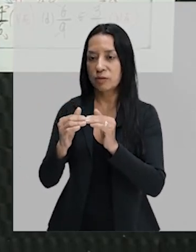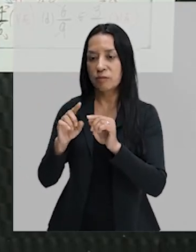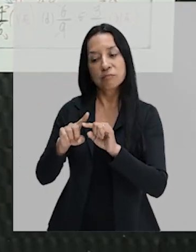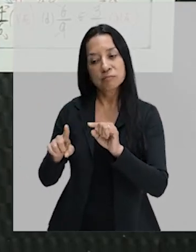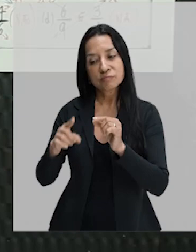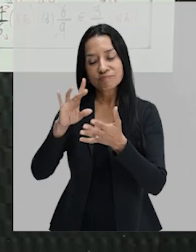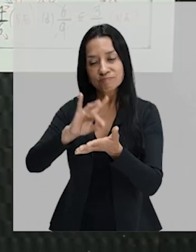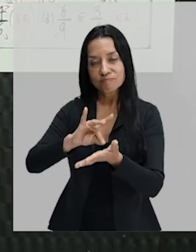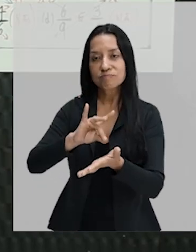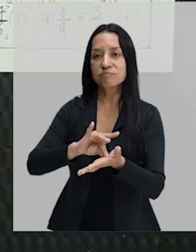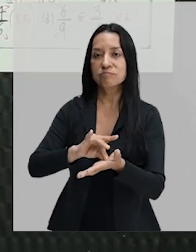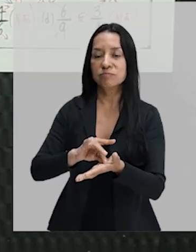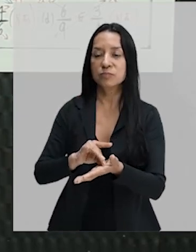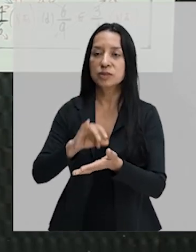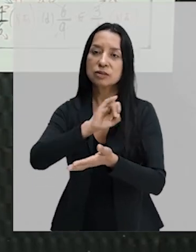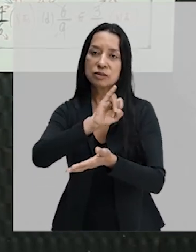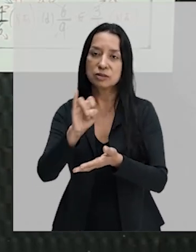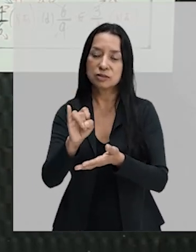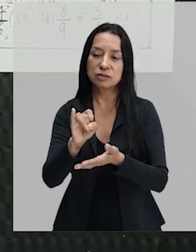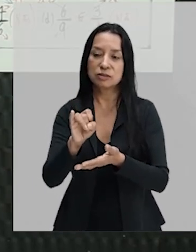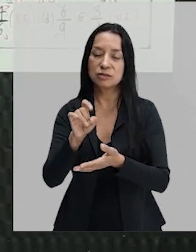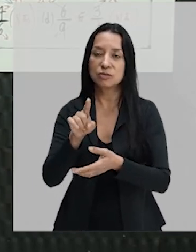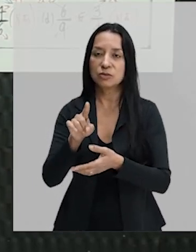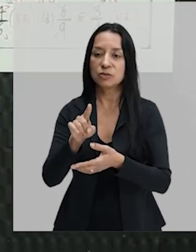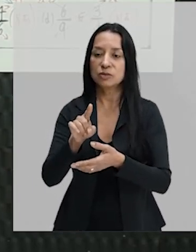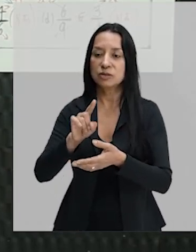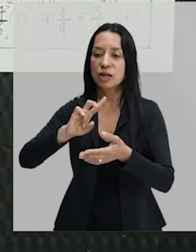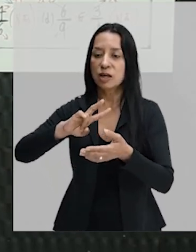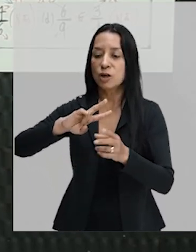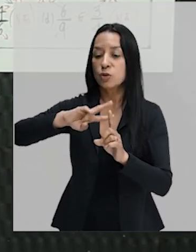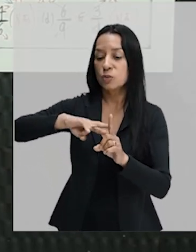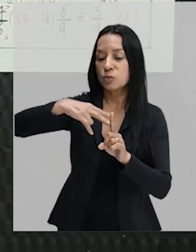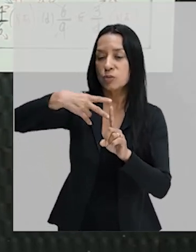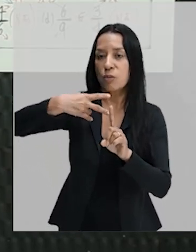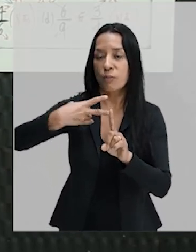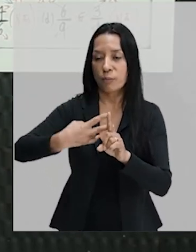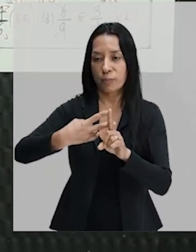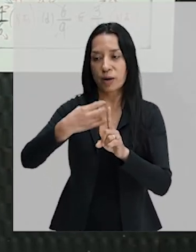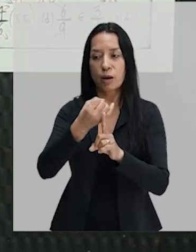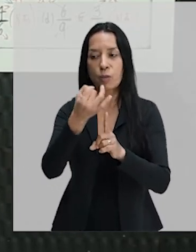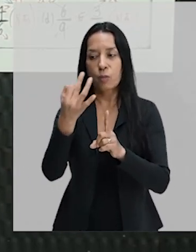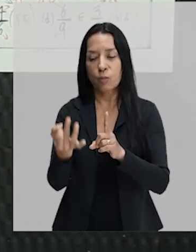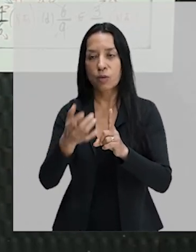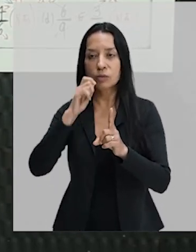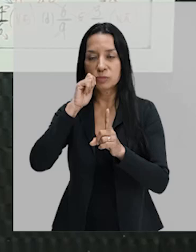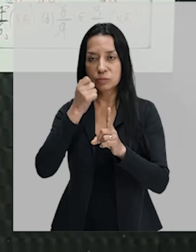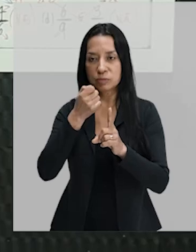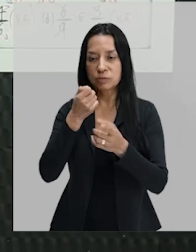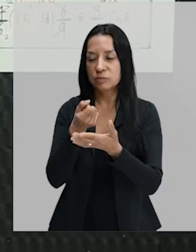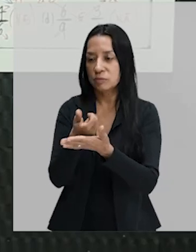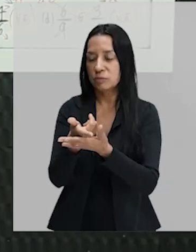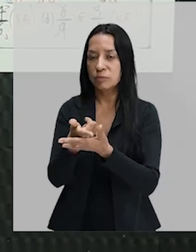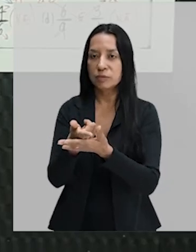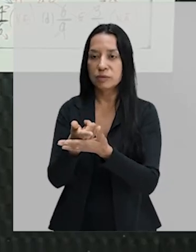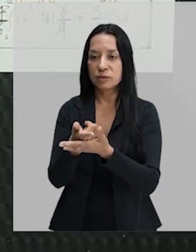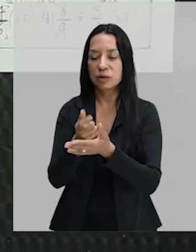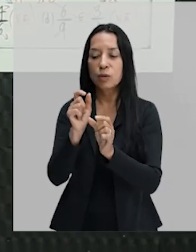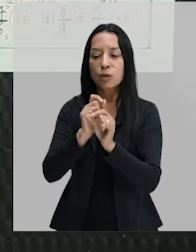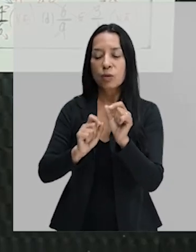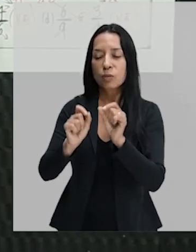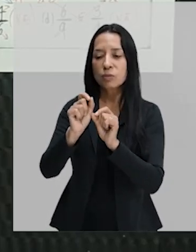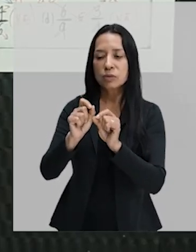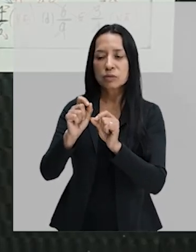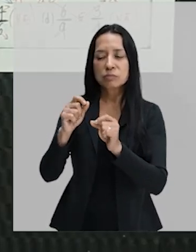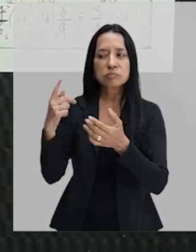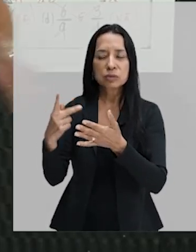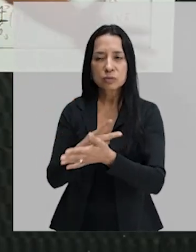verdade. Ora, se você dobrar a quantidade de pães que você for comprar, o que vai acontecer com o